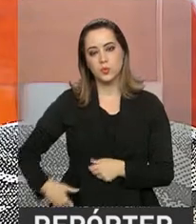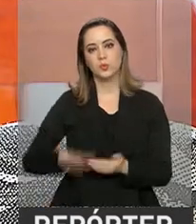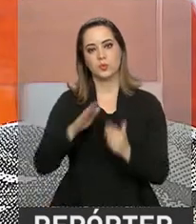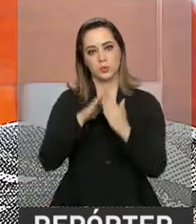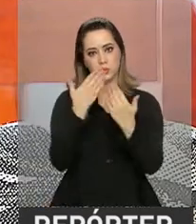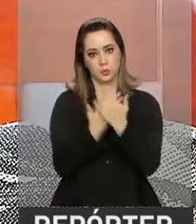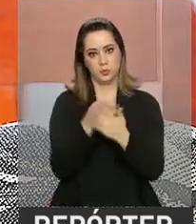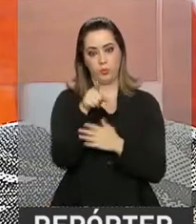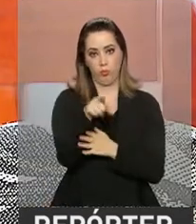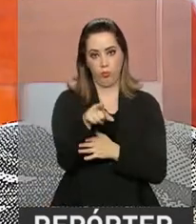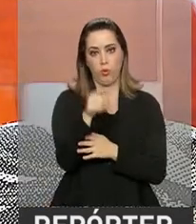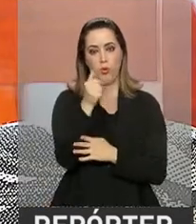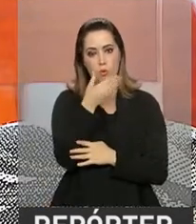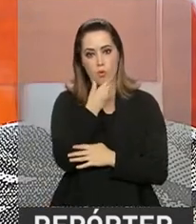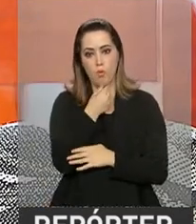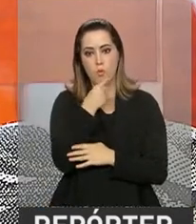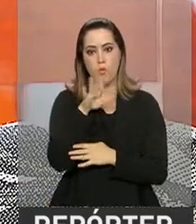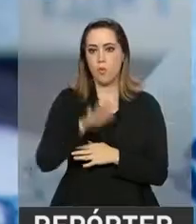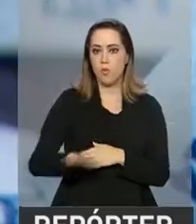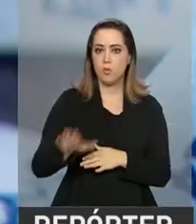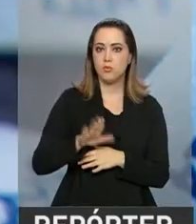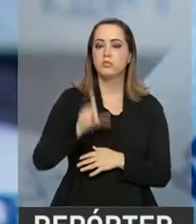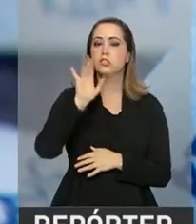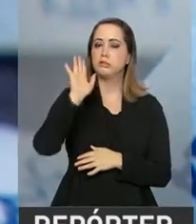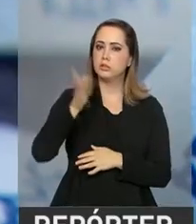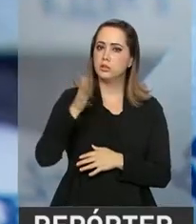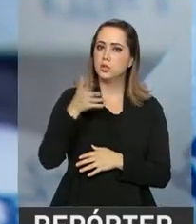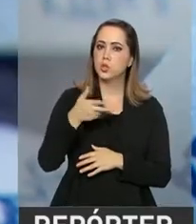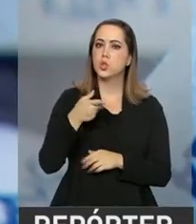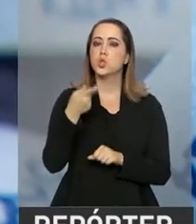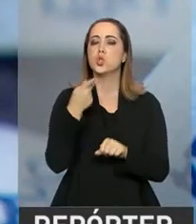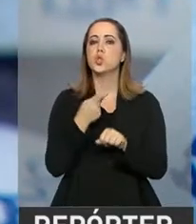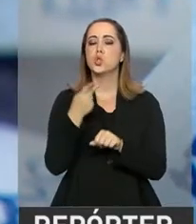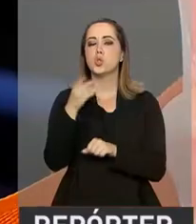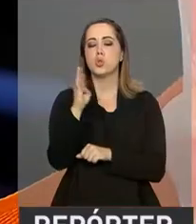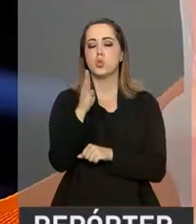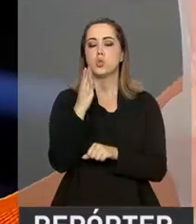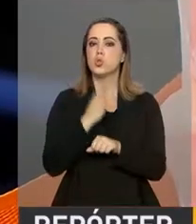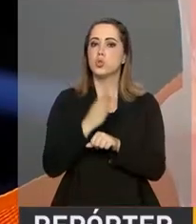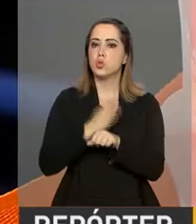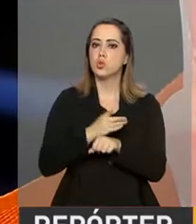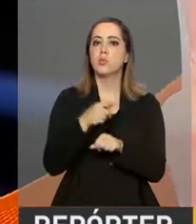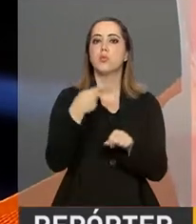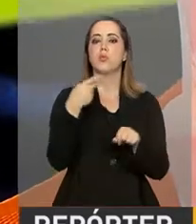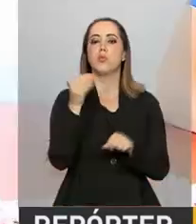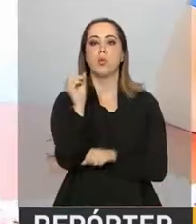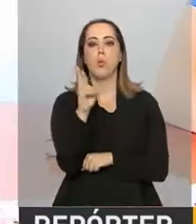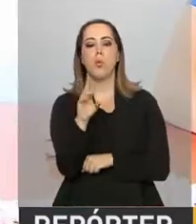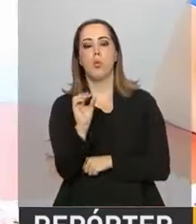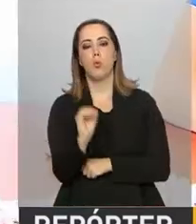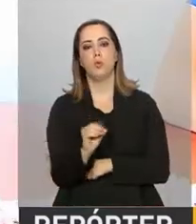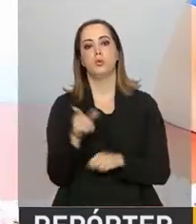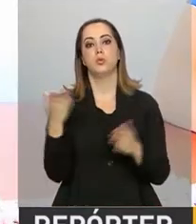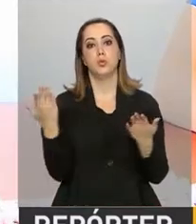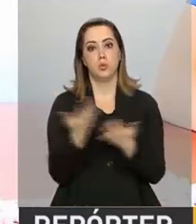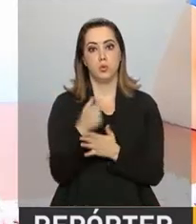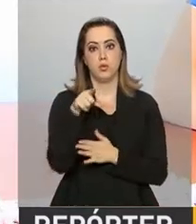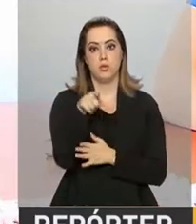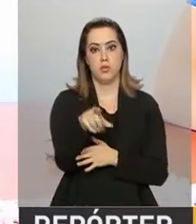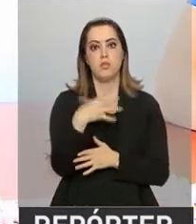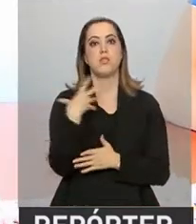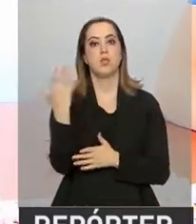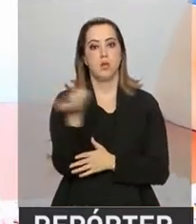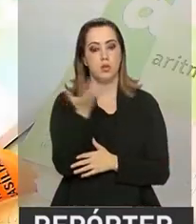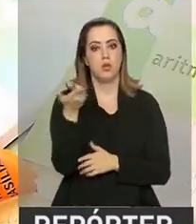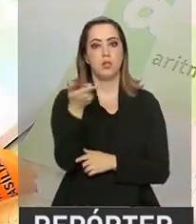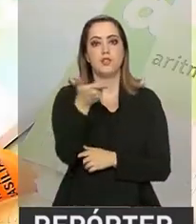guilherme por exemplo é um veterano foi bronze em 2014 ouro em 2015 e para repetir os bons